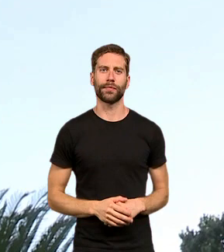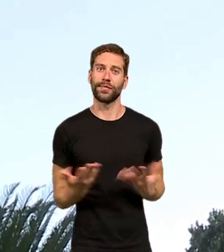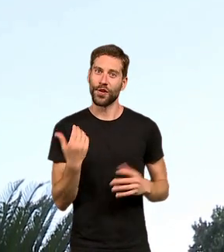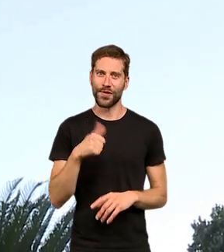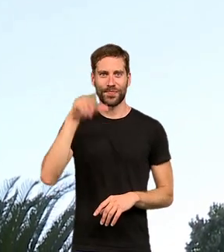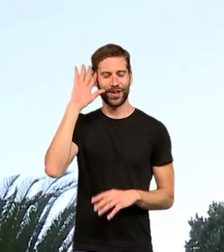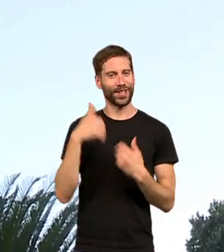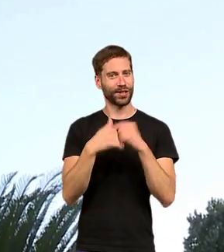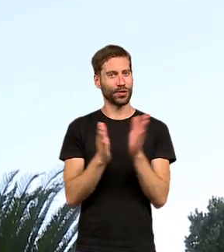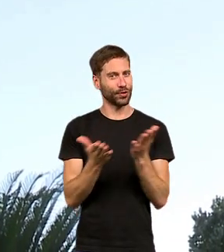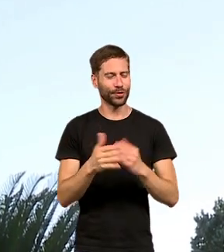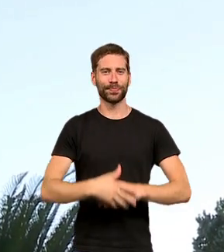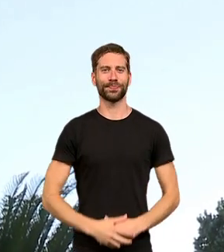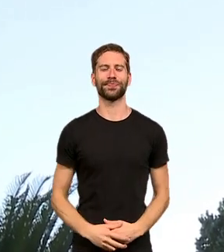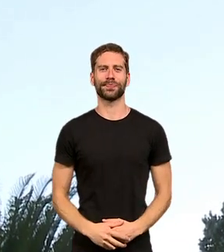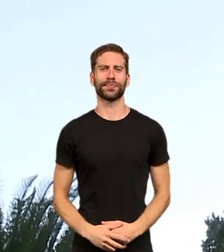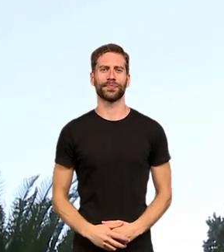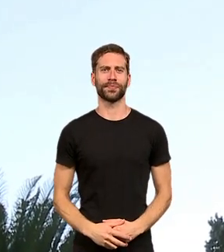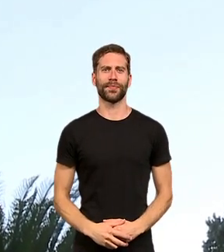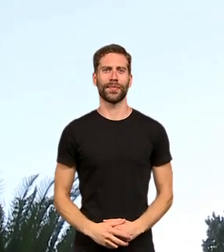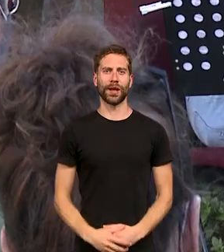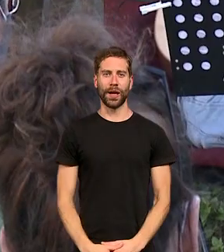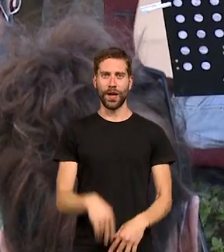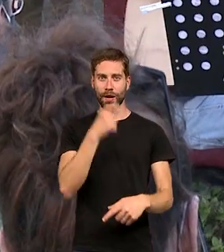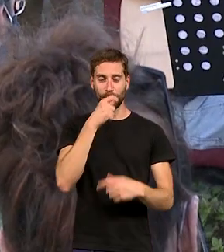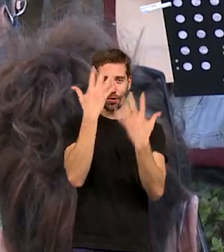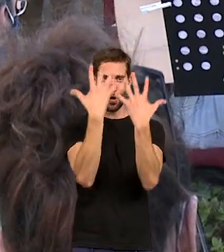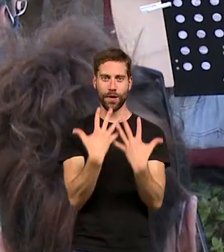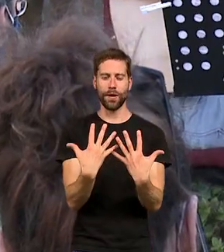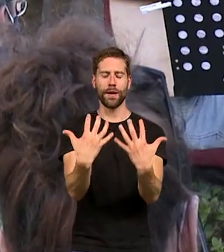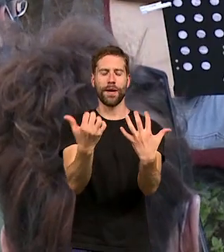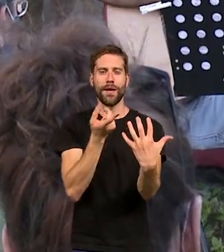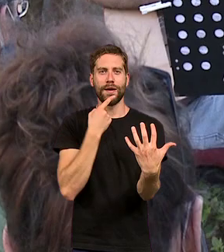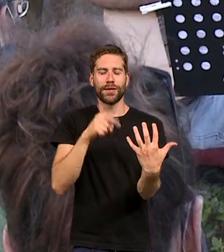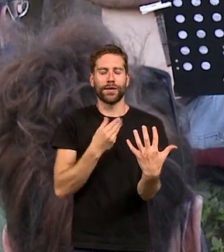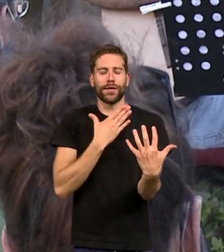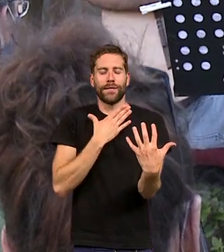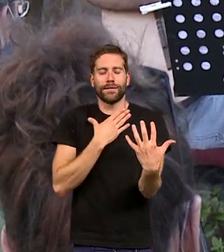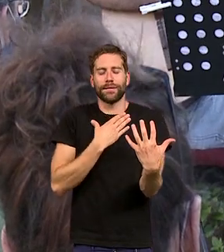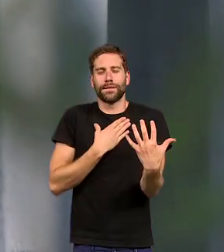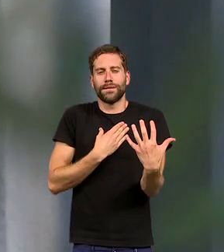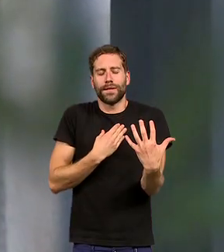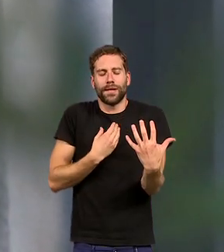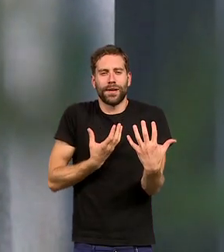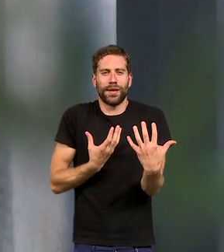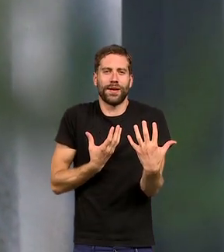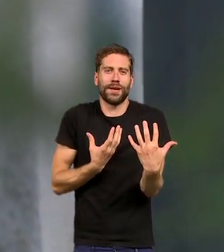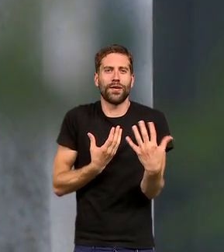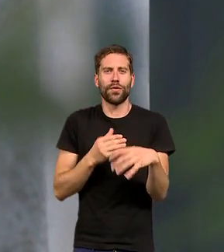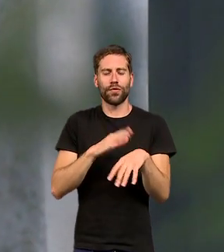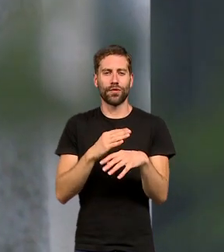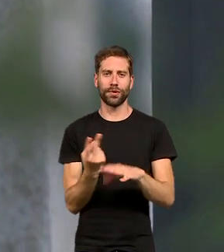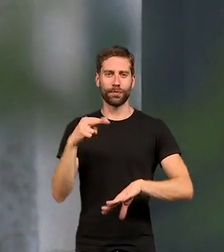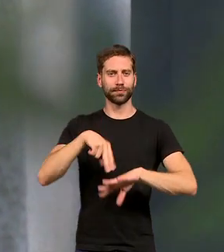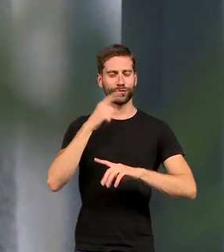Ora então, boa tarde a todos. É um gosto ter público outra vez em concertos, estar a tocar ao vivo, é